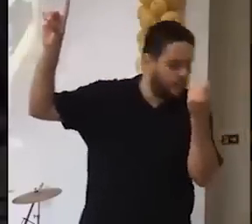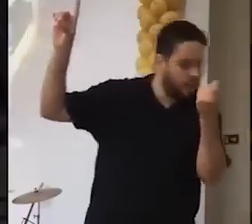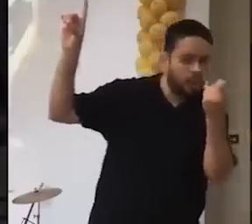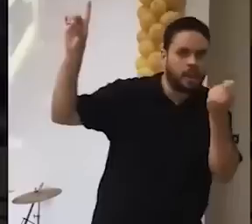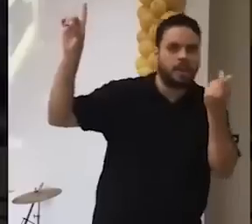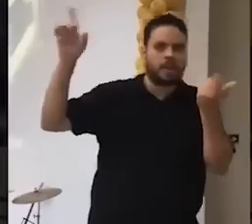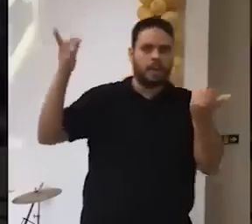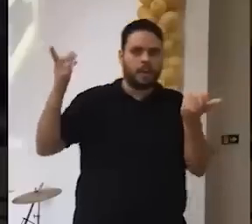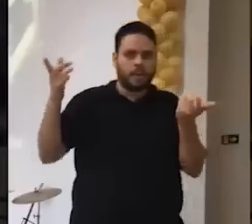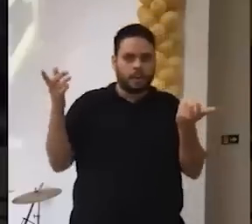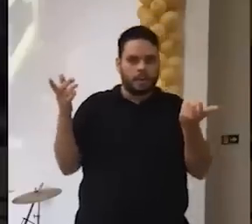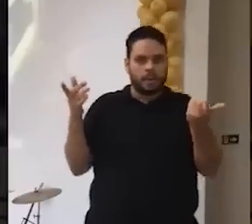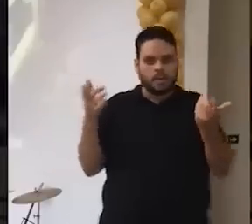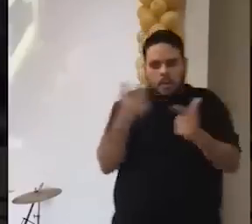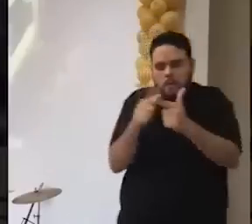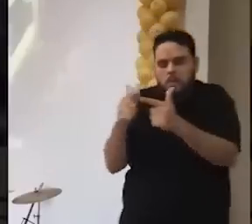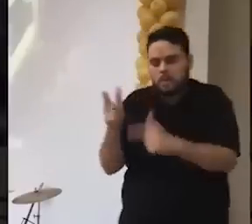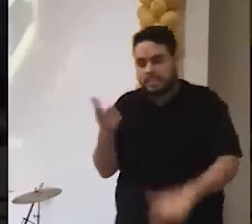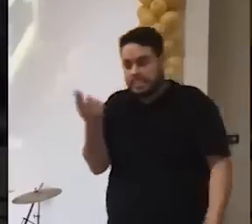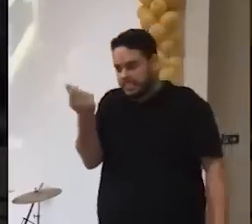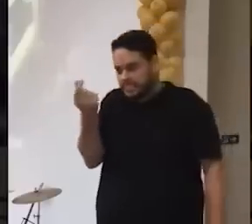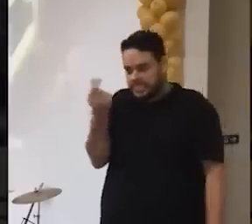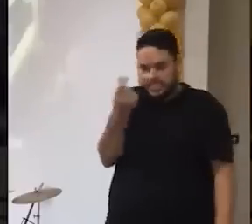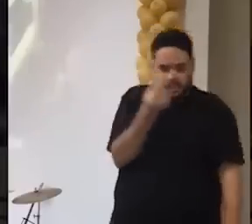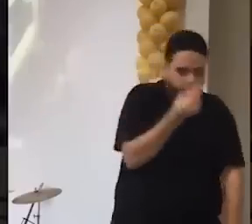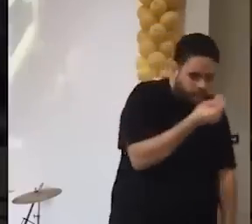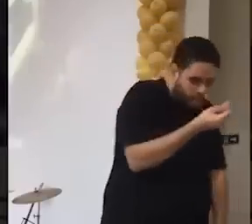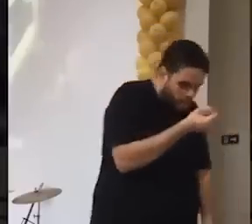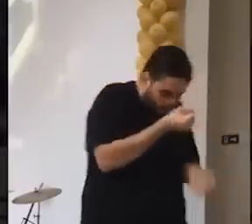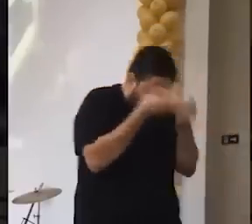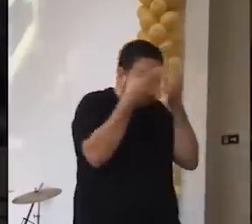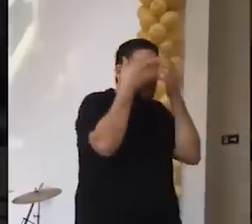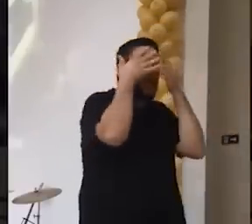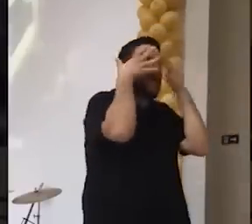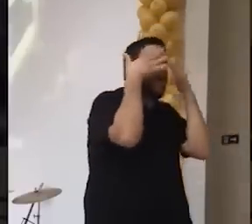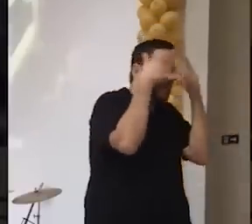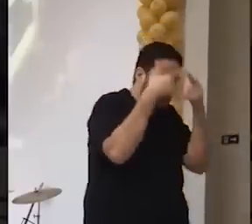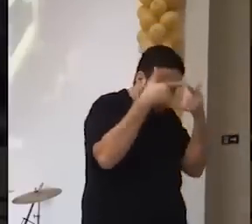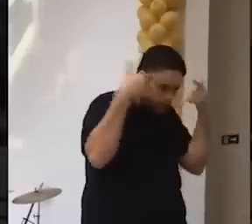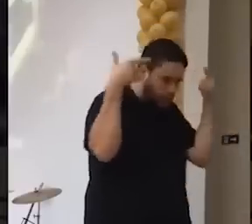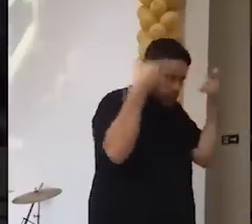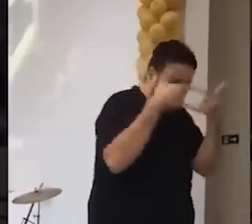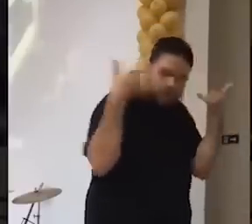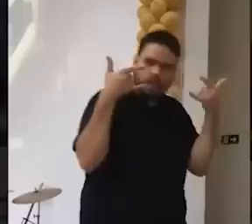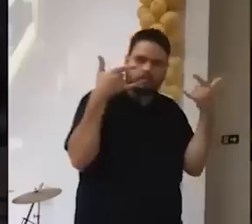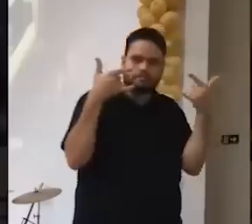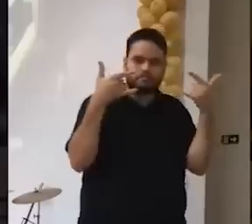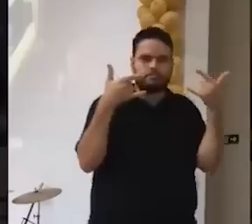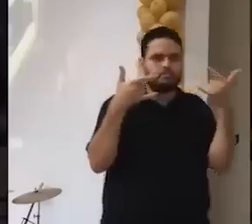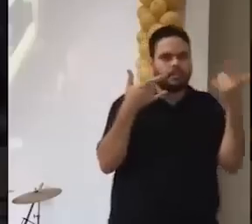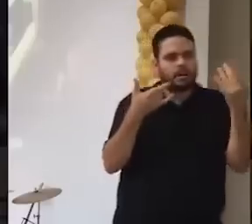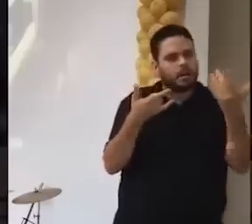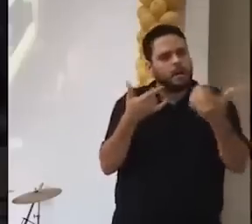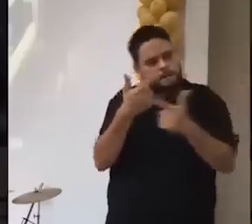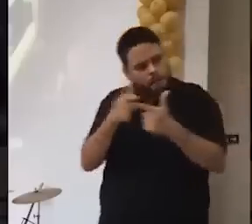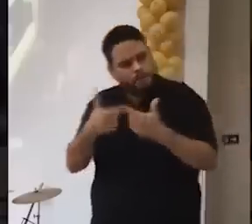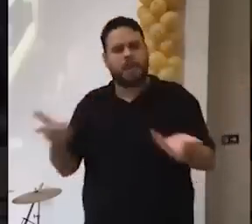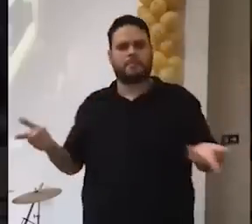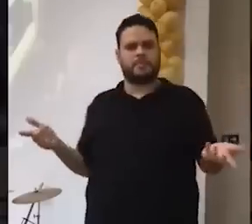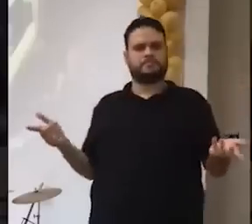o dinheiro. O problema é ser possuído pelo dinheiro. O problema não é ter dinheiro como servo, o problema é ter dinheiro como patrão.